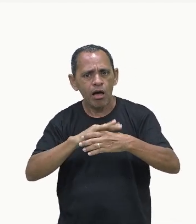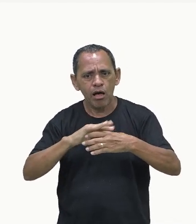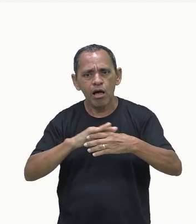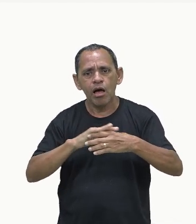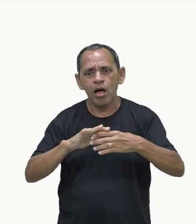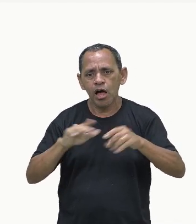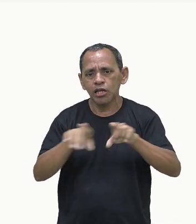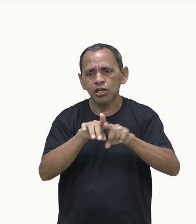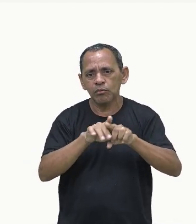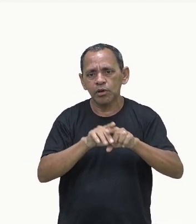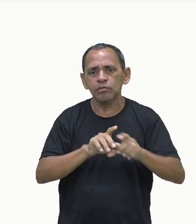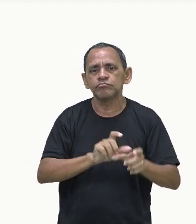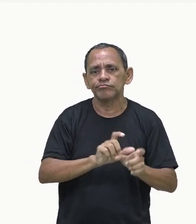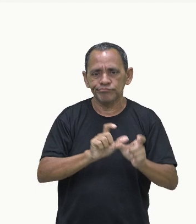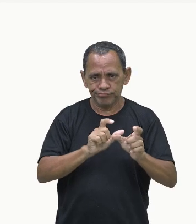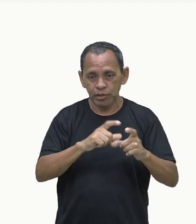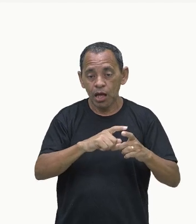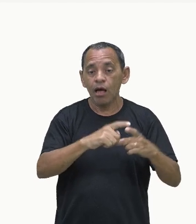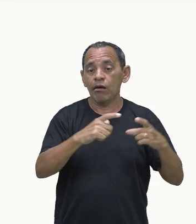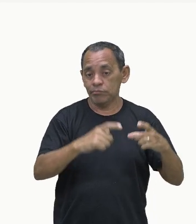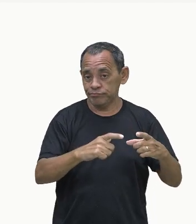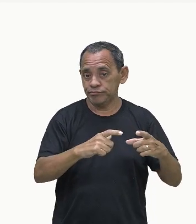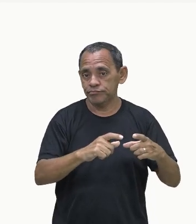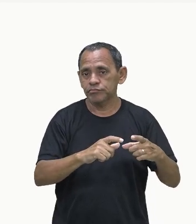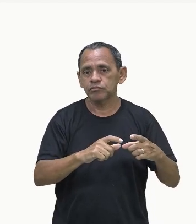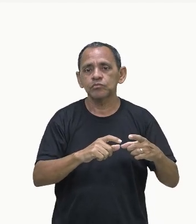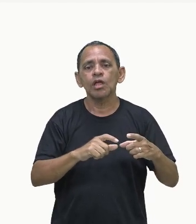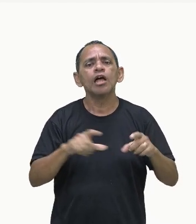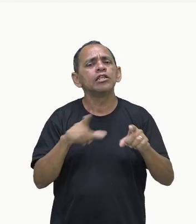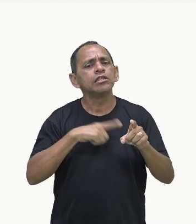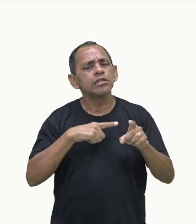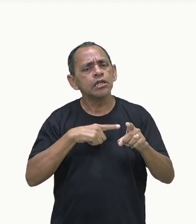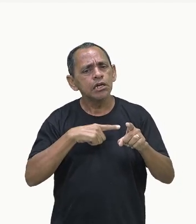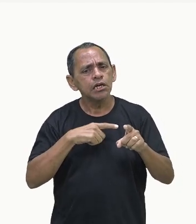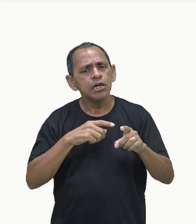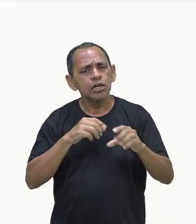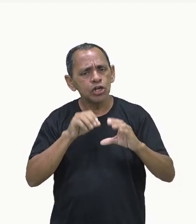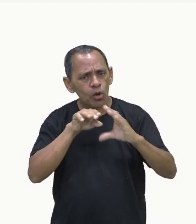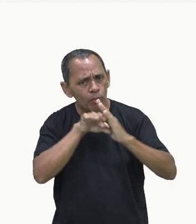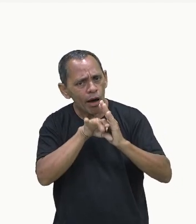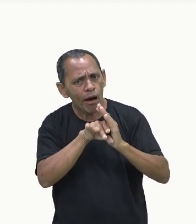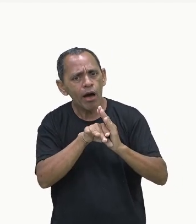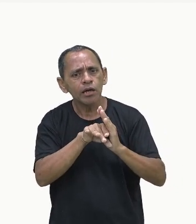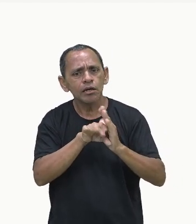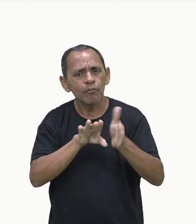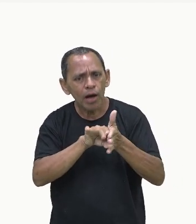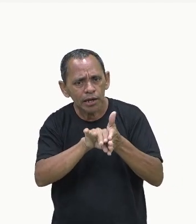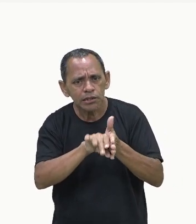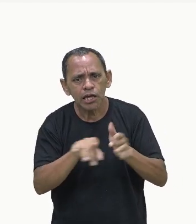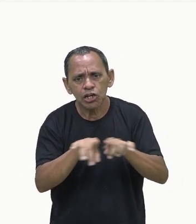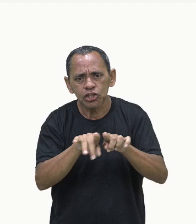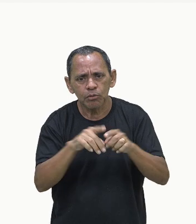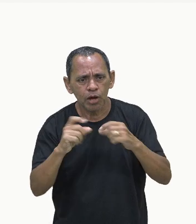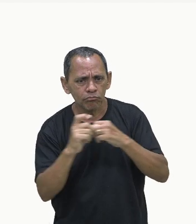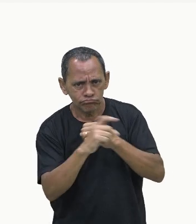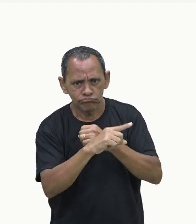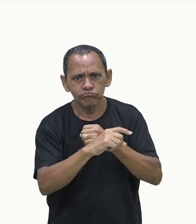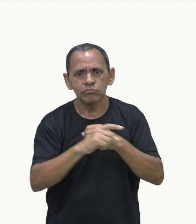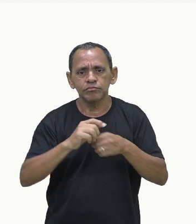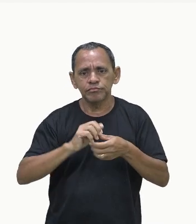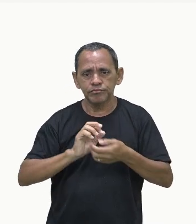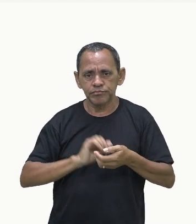células procarióticas, nós temos aí as bactérias, tá? Então, isso é importante não